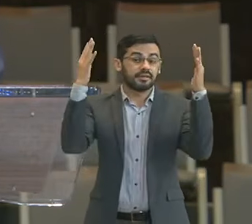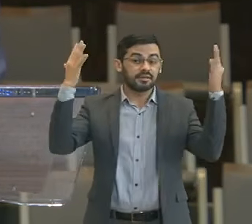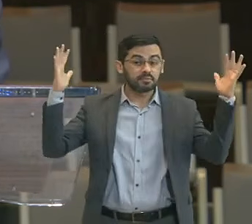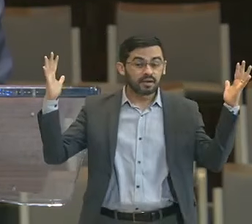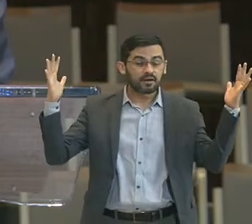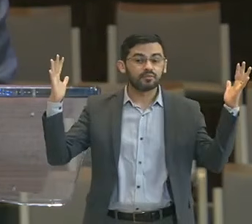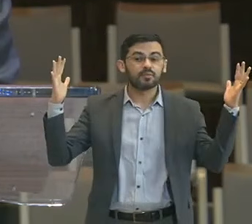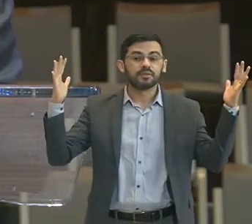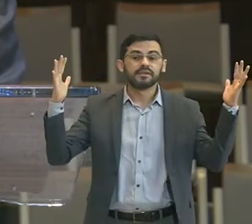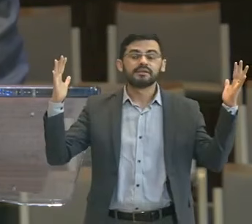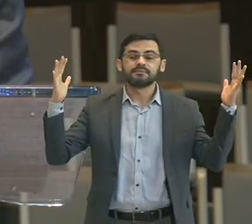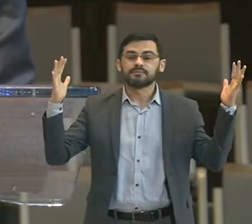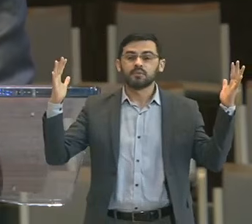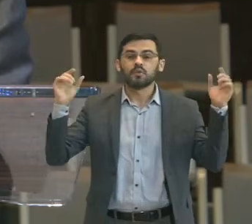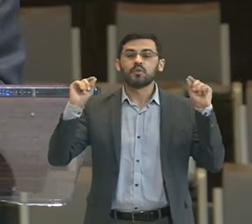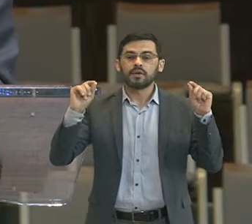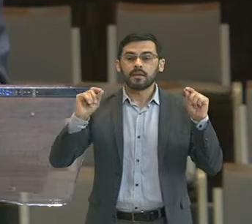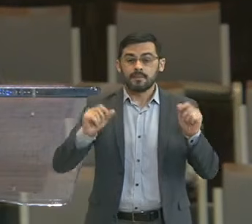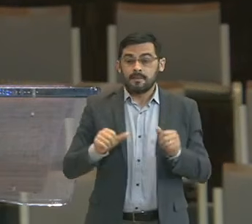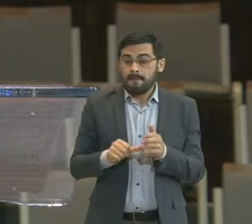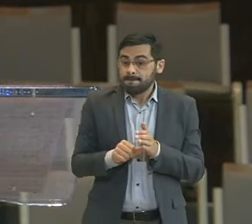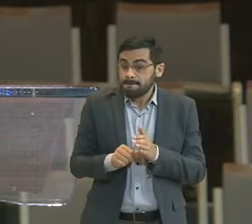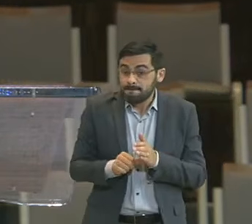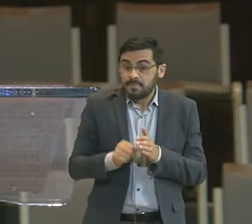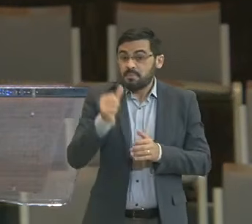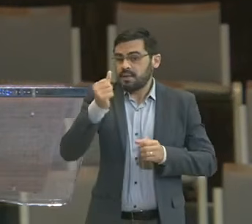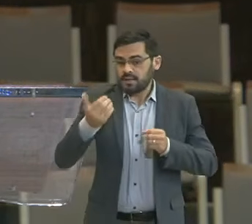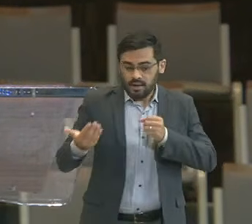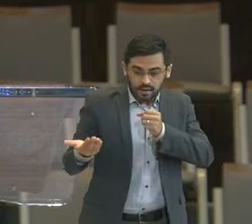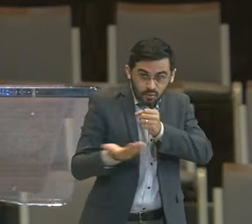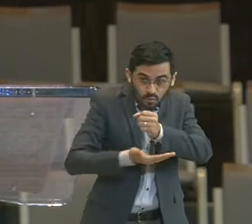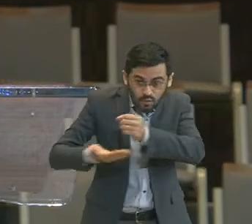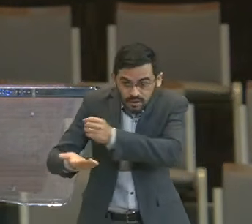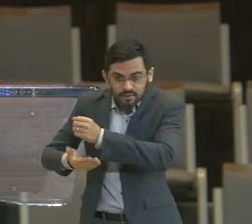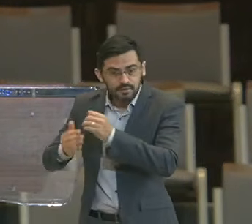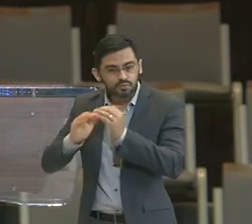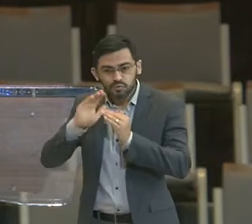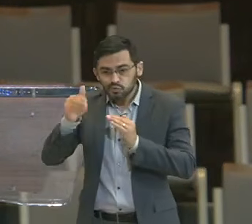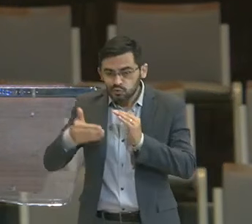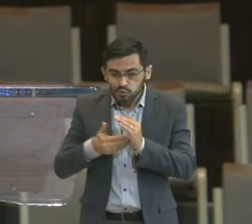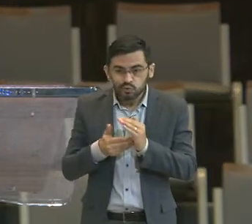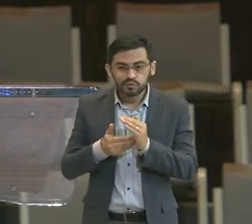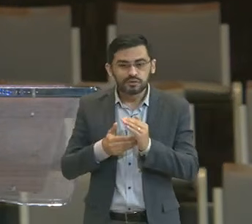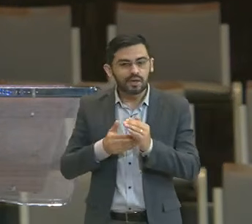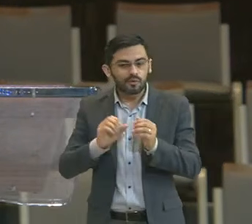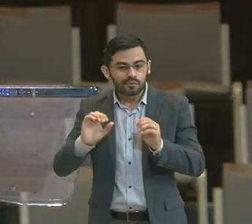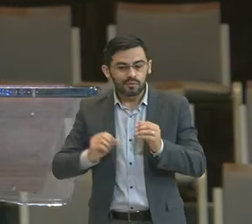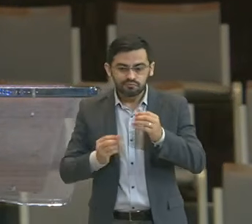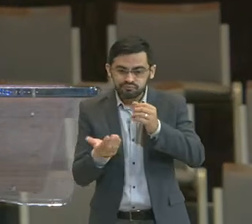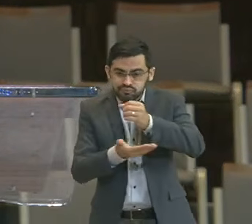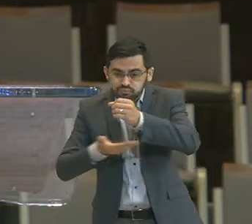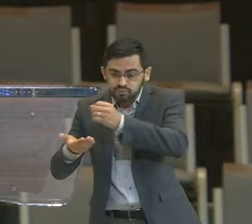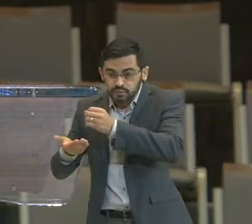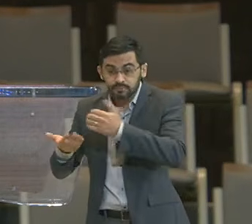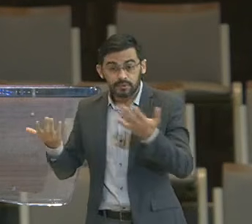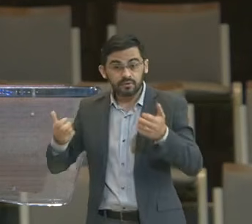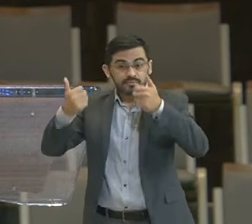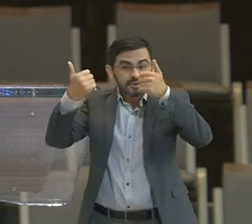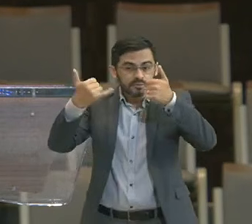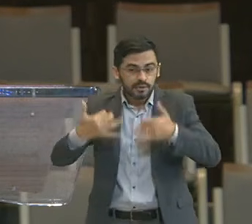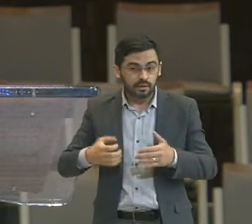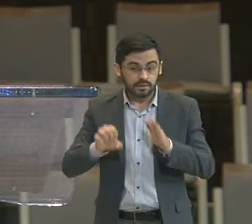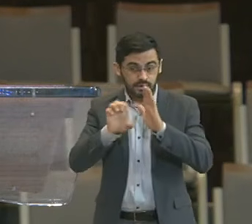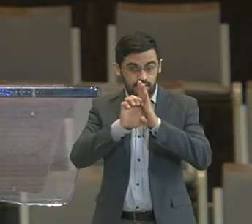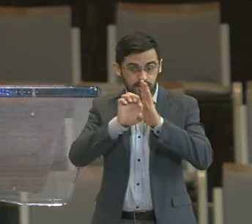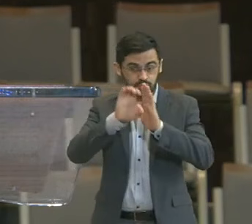celebravam aquilo que era o primeiro fruto, não é? Ou seja, a colheita. E ele vai dizer assim, olha,